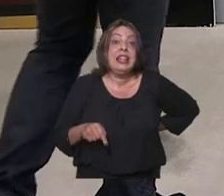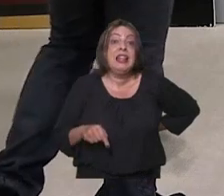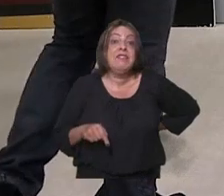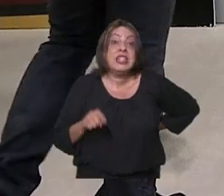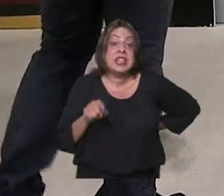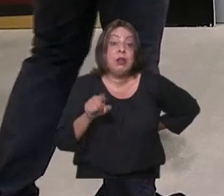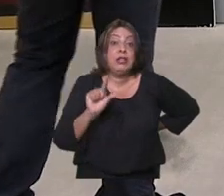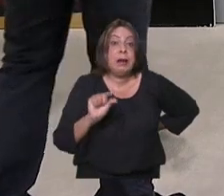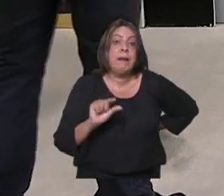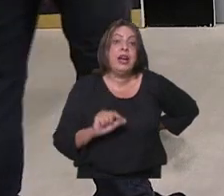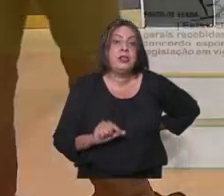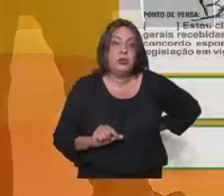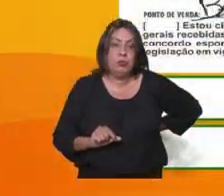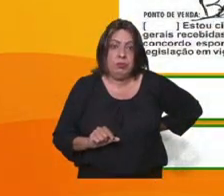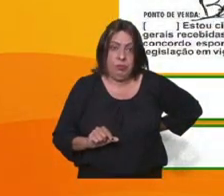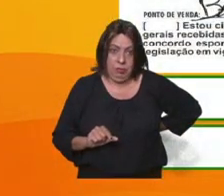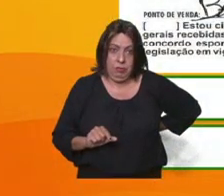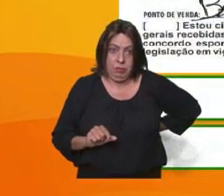começando.